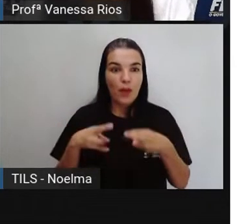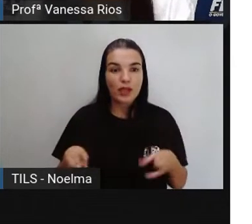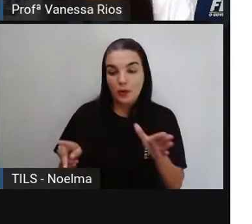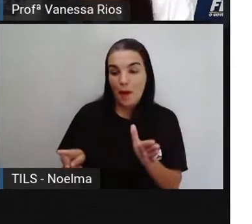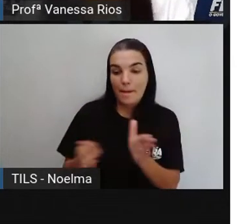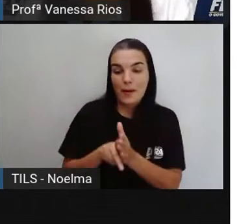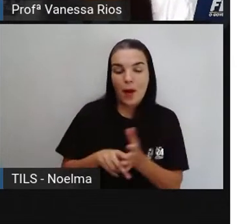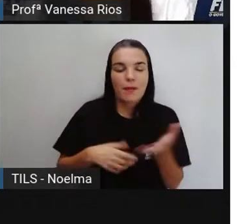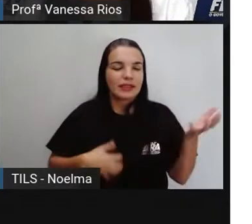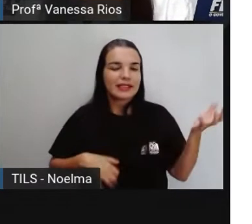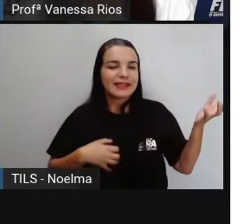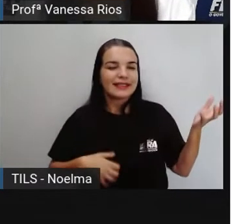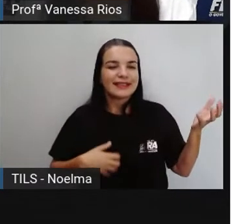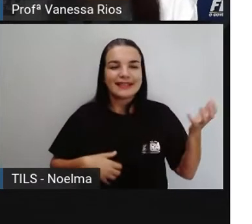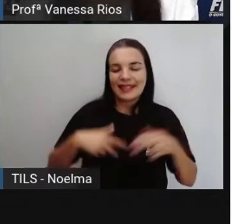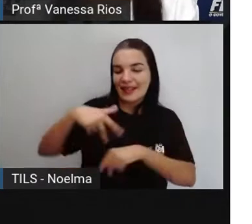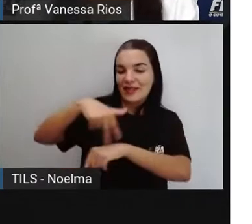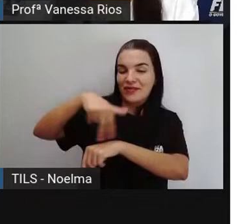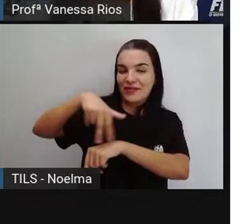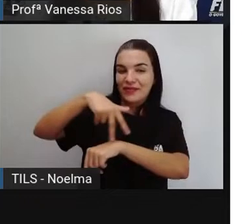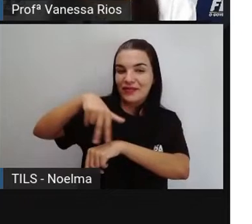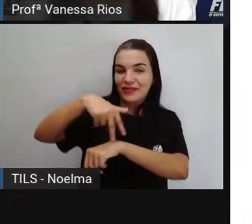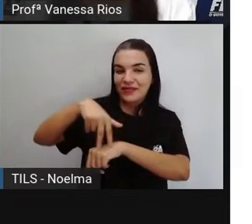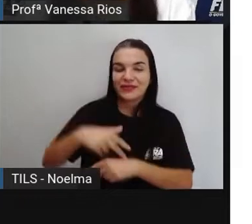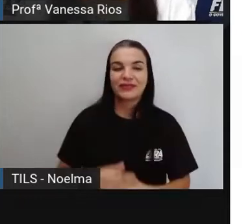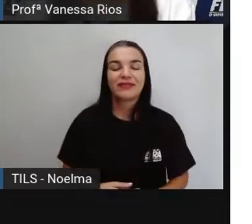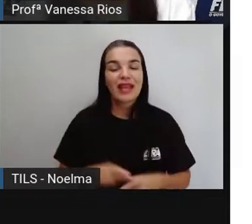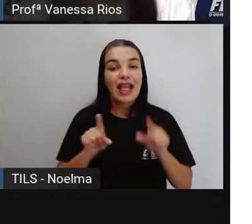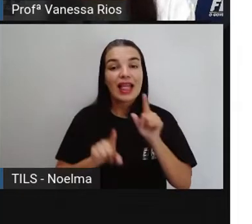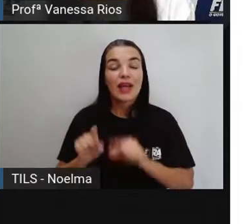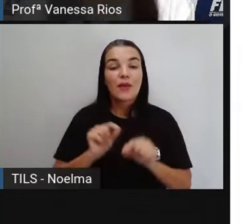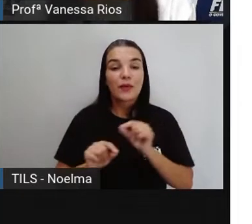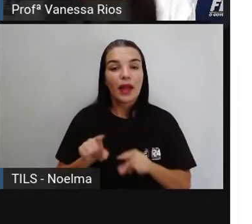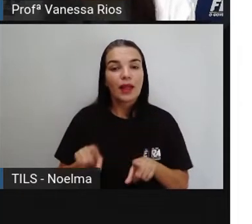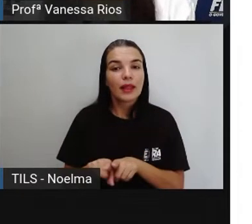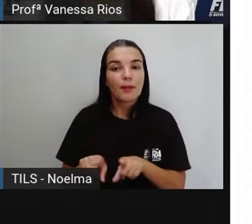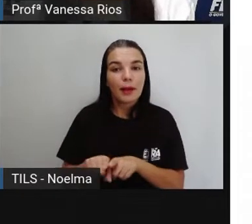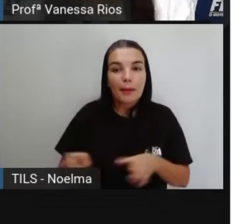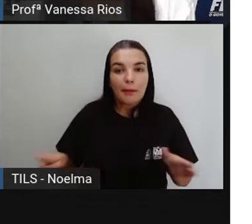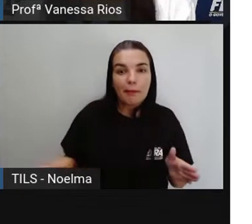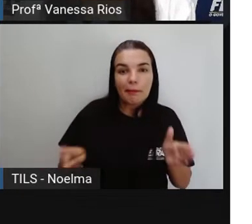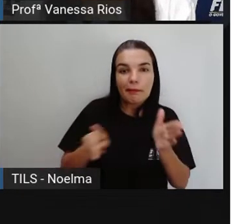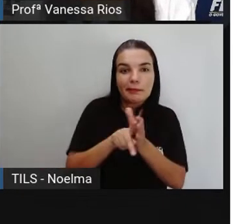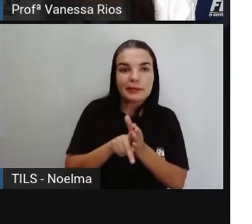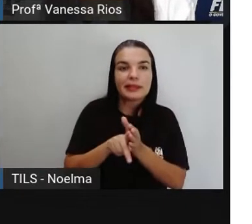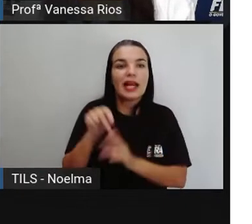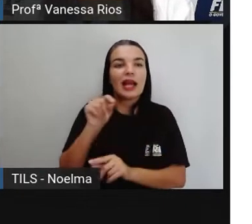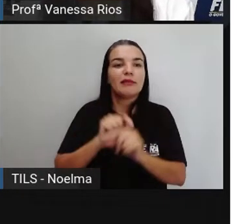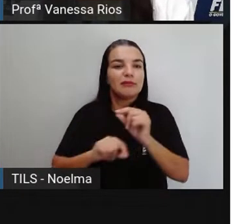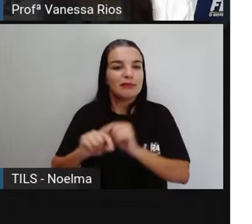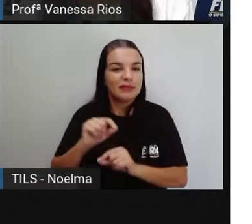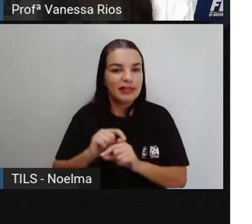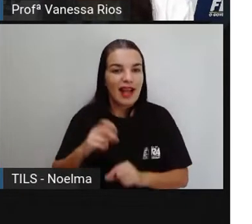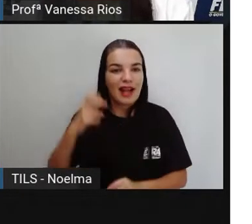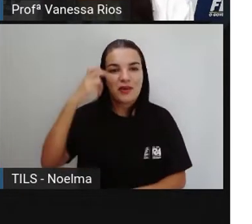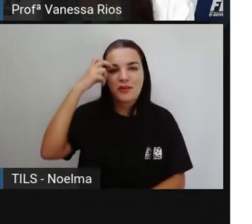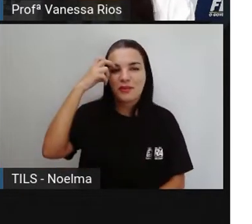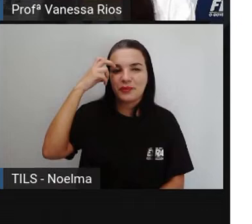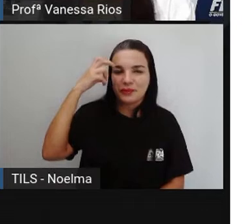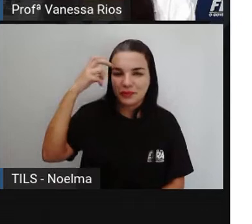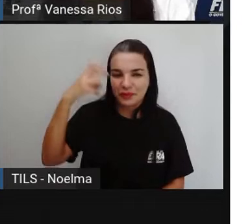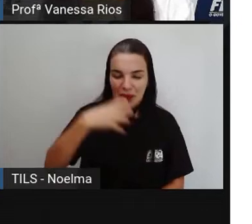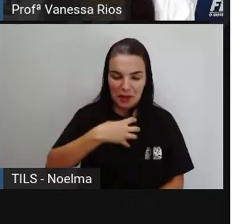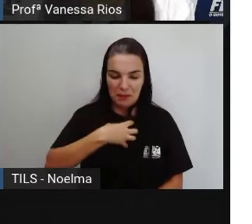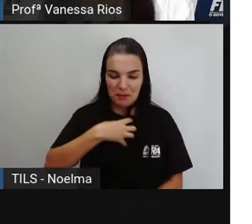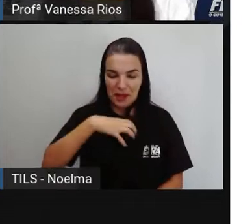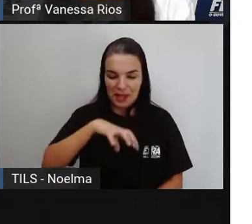é tocado nessa festa. E a gente percebe o quanto compõe não só a cultura, né, da